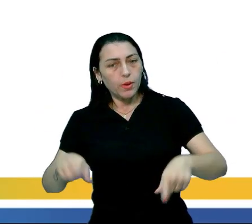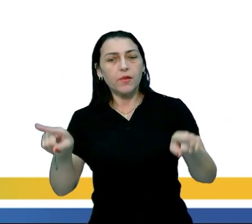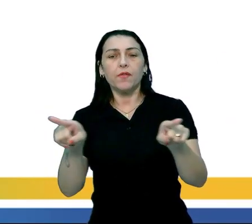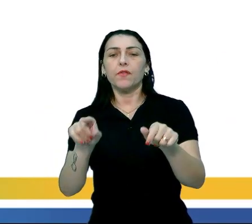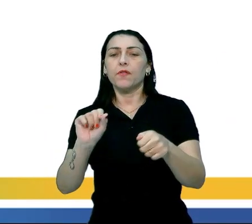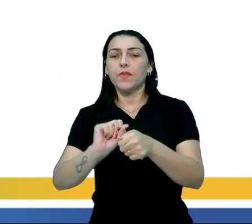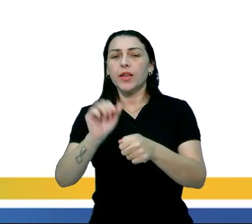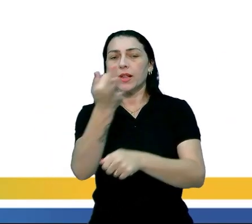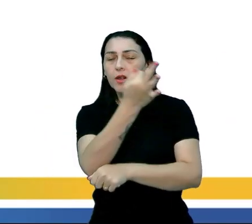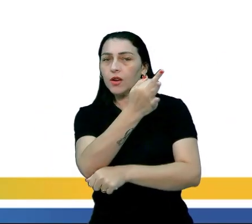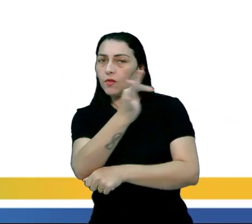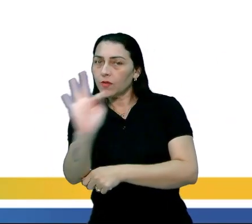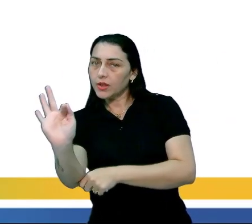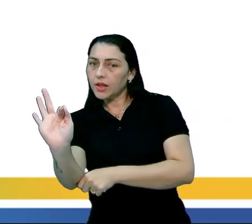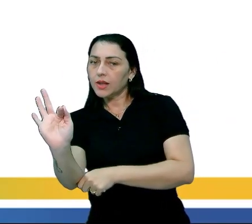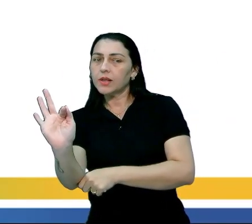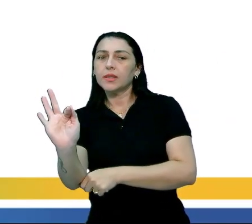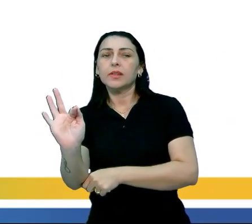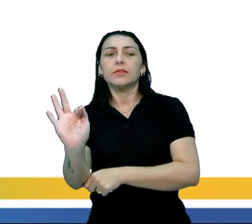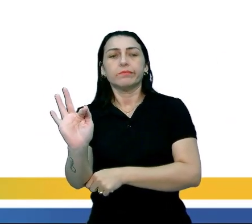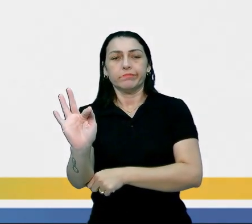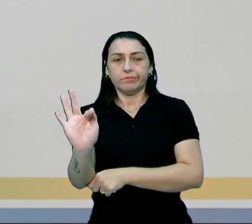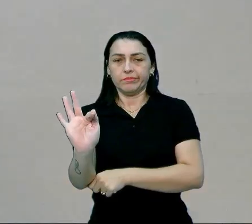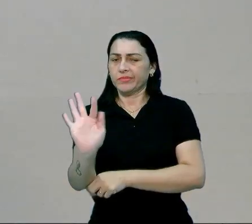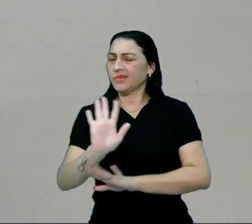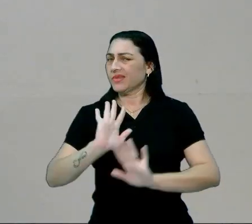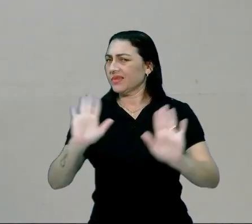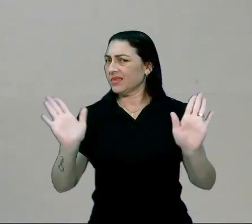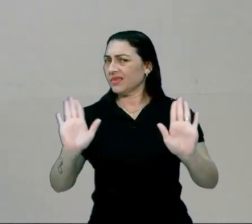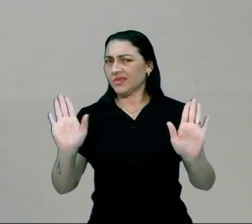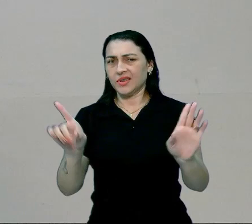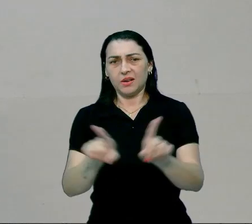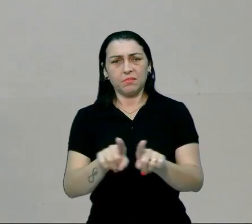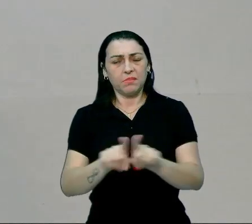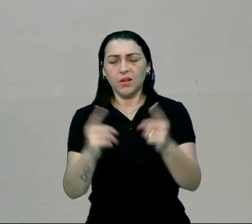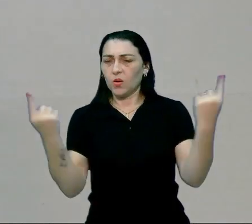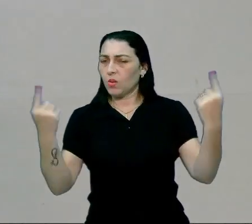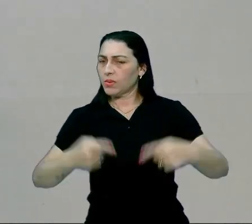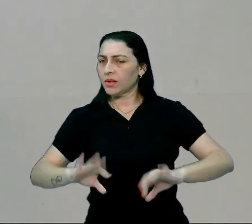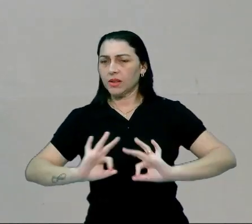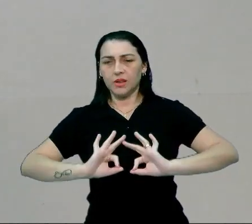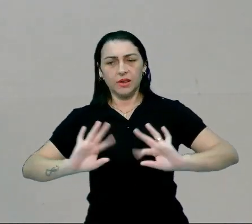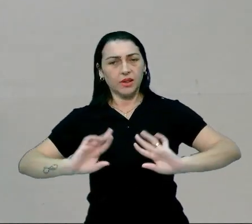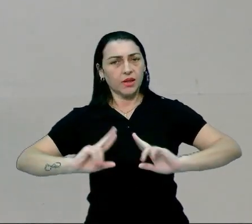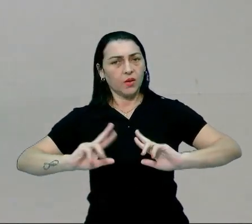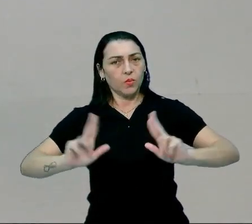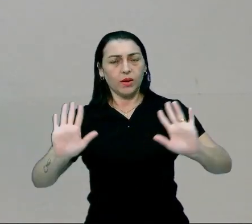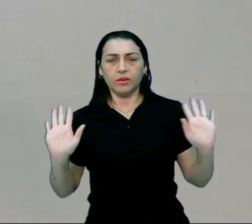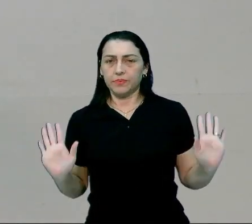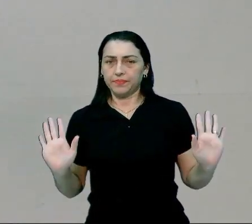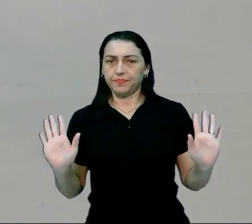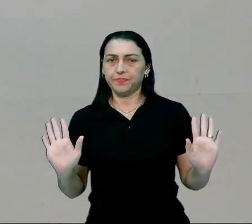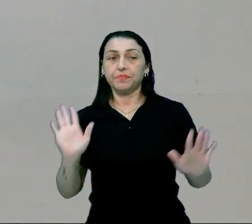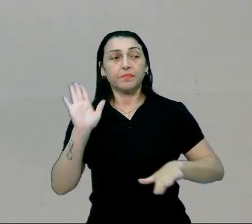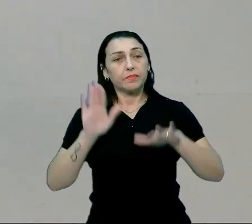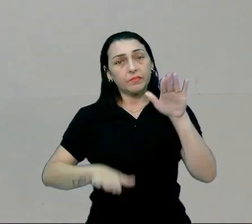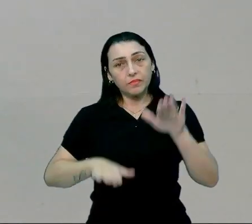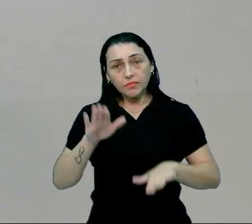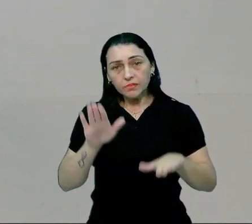o seu erro está nas competições promovidas pelas federações que continuam sendo competições. Então, esse direcionamento. Às